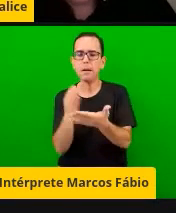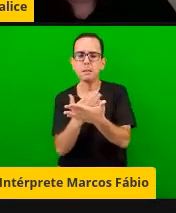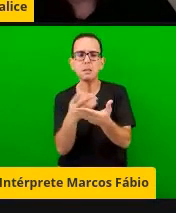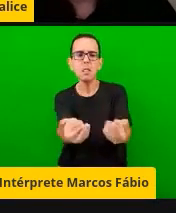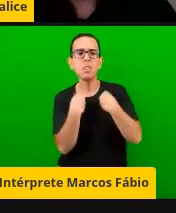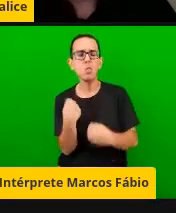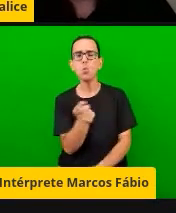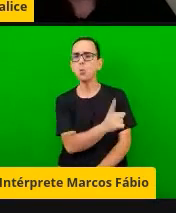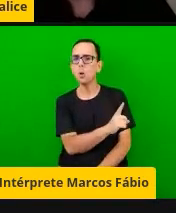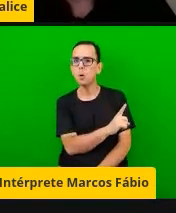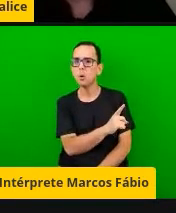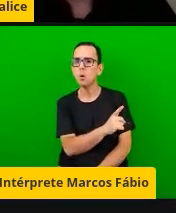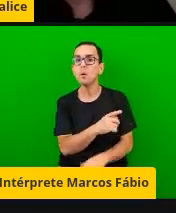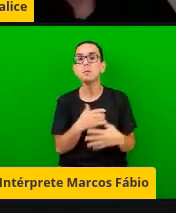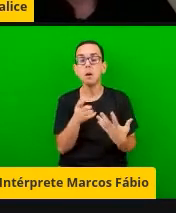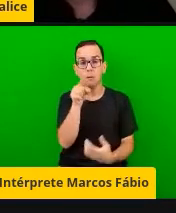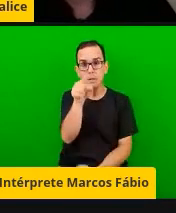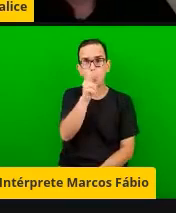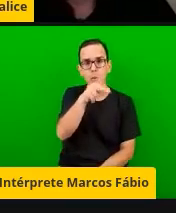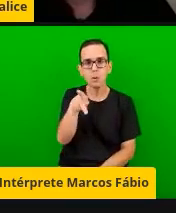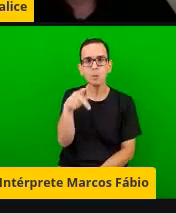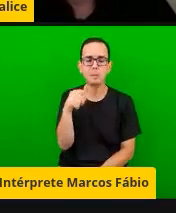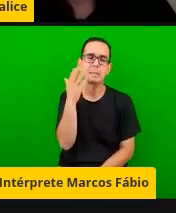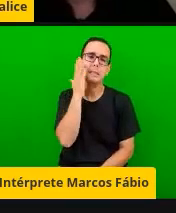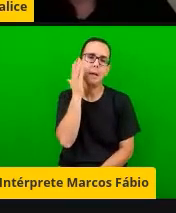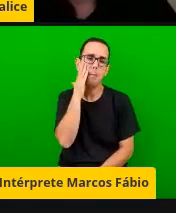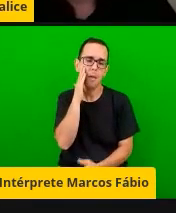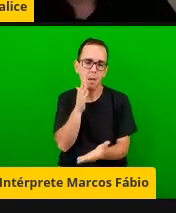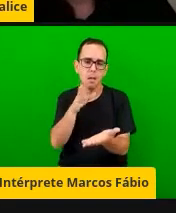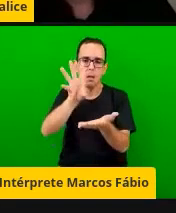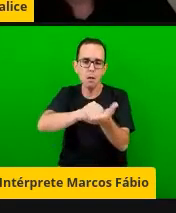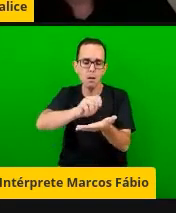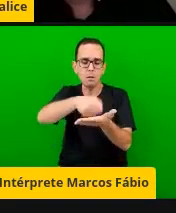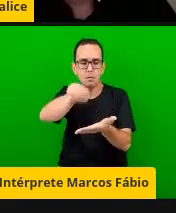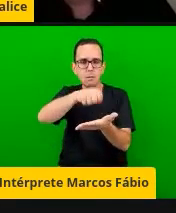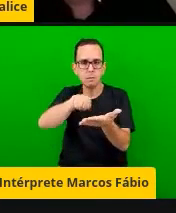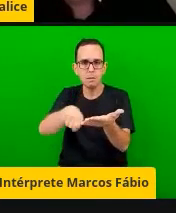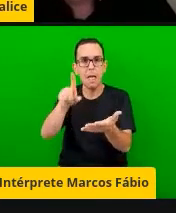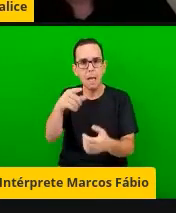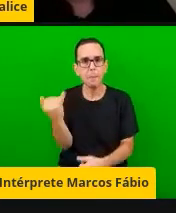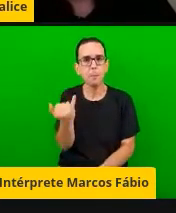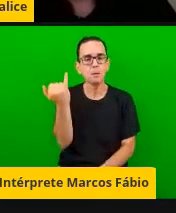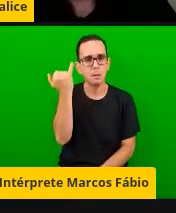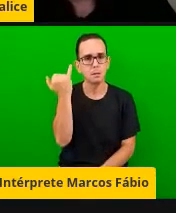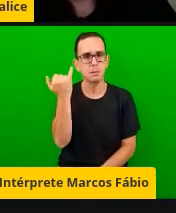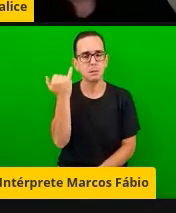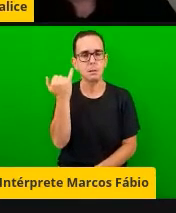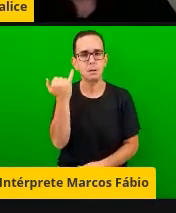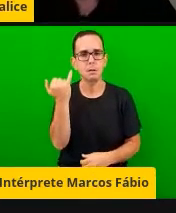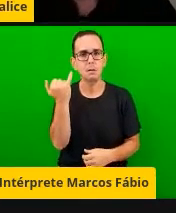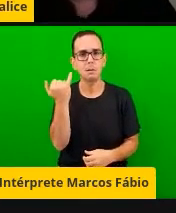devolve. Mas você, professor, precisa ter os registros, né? É necessário, é importantíssimo, né?